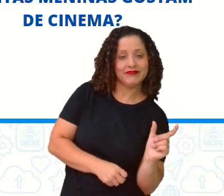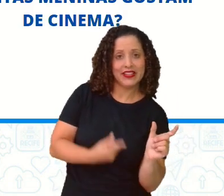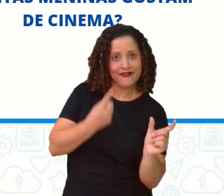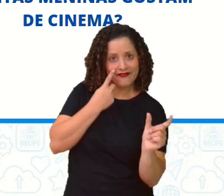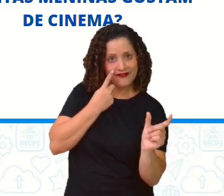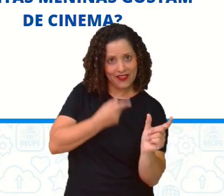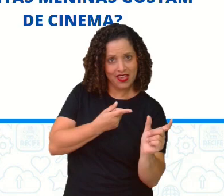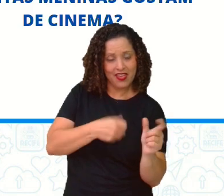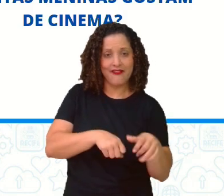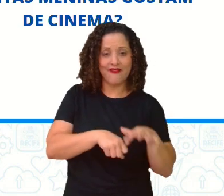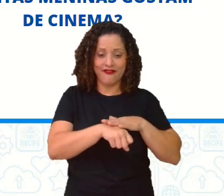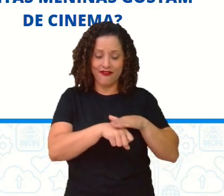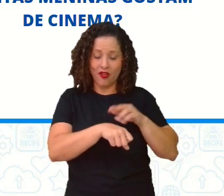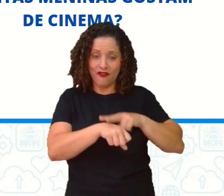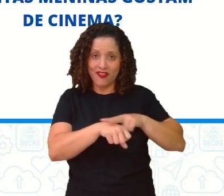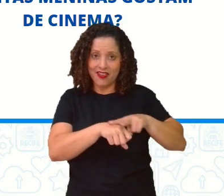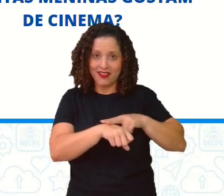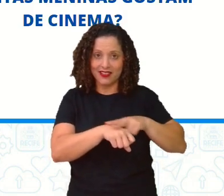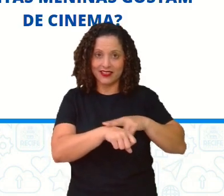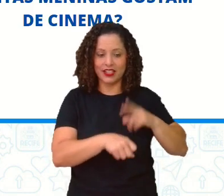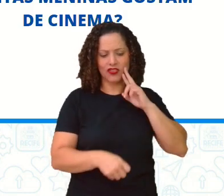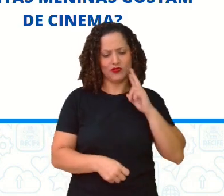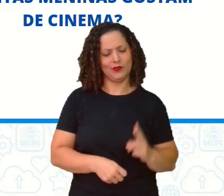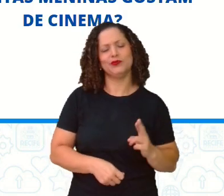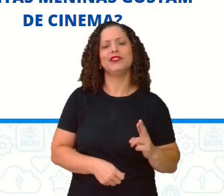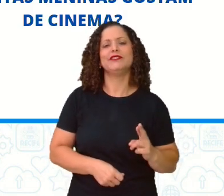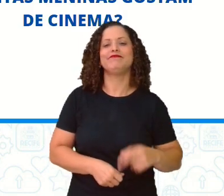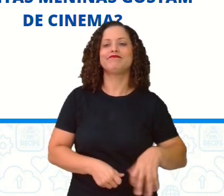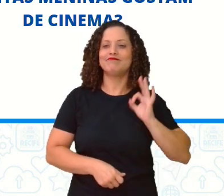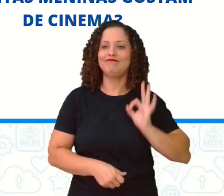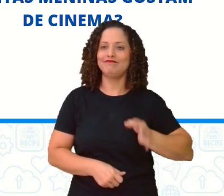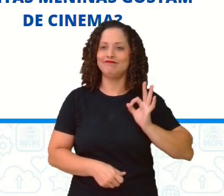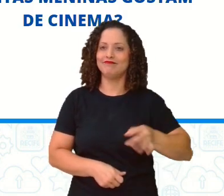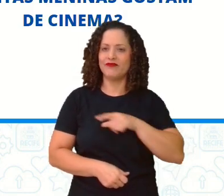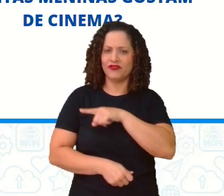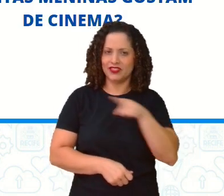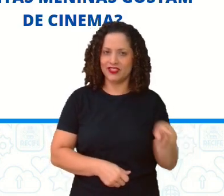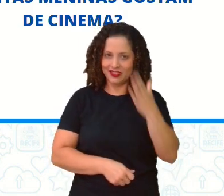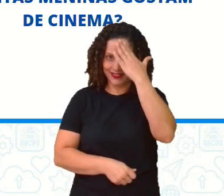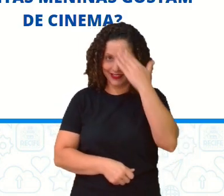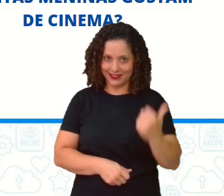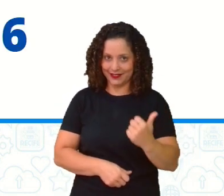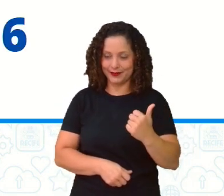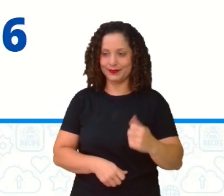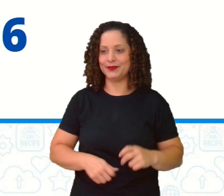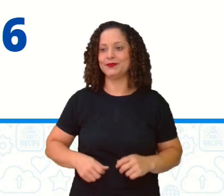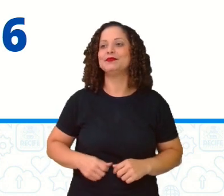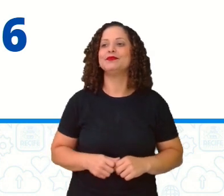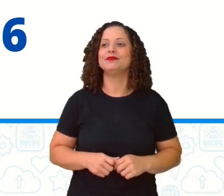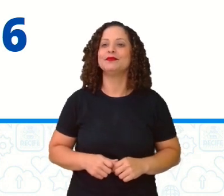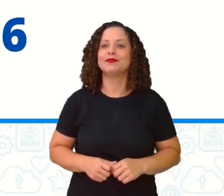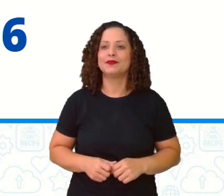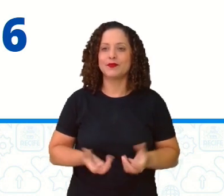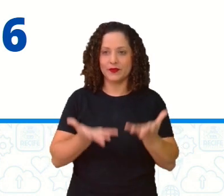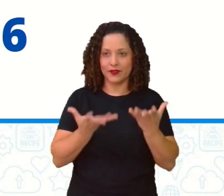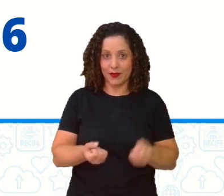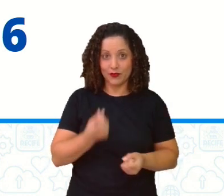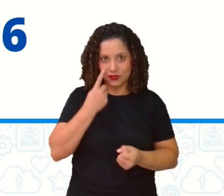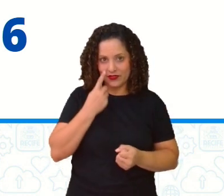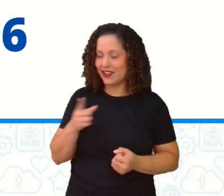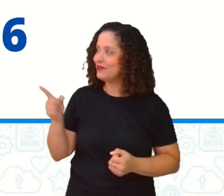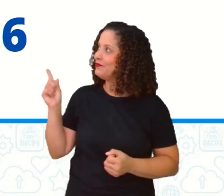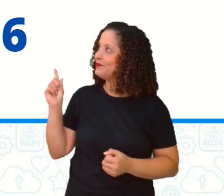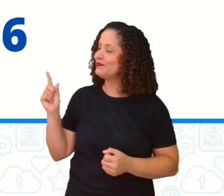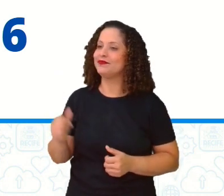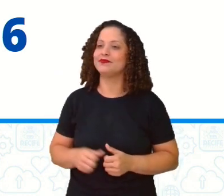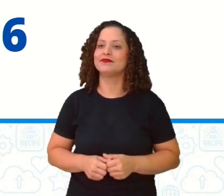cor verde e você consegue responder. Tenho certeza que vocês já responderam, ó. Vamos ver aqui.